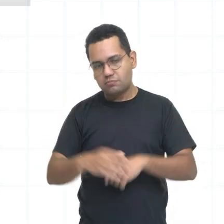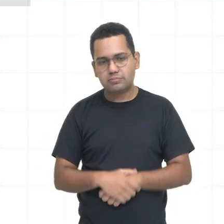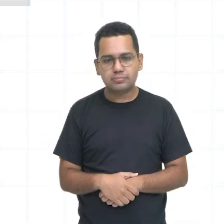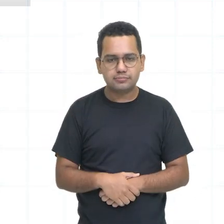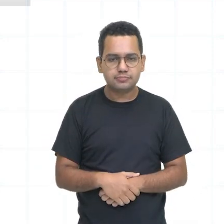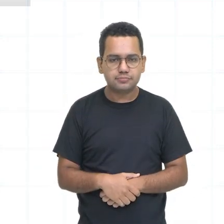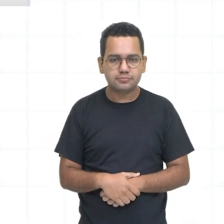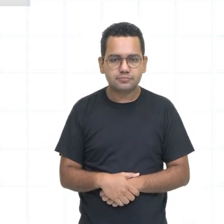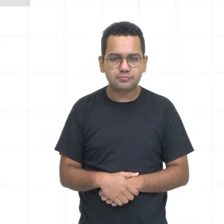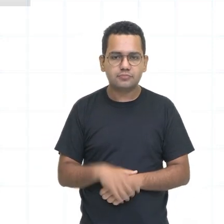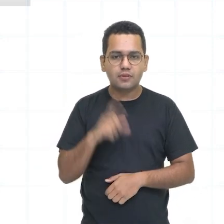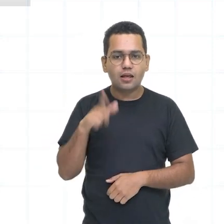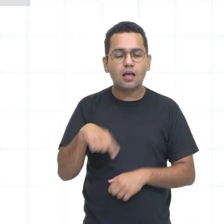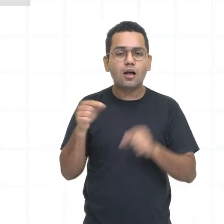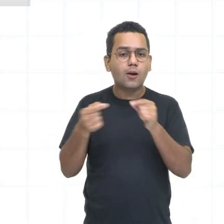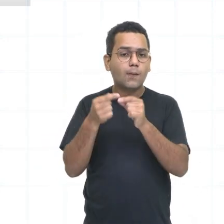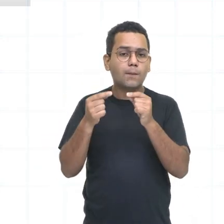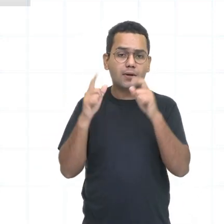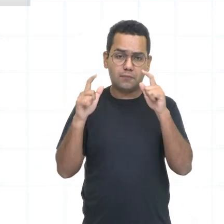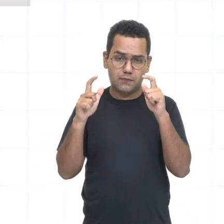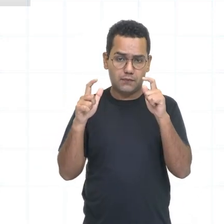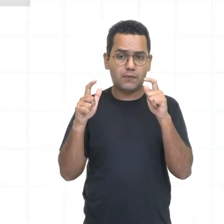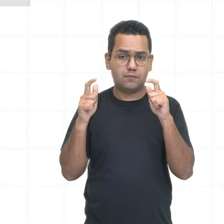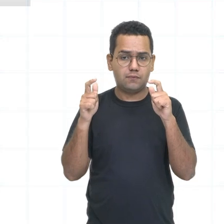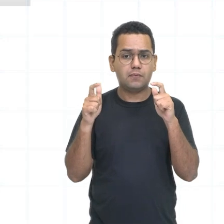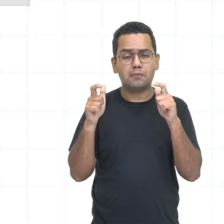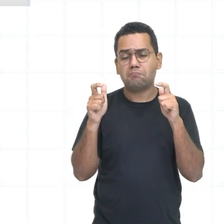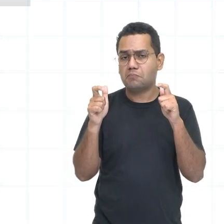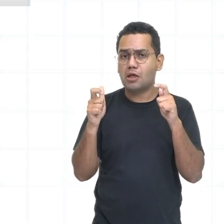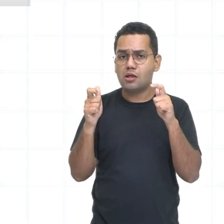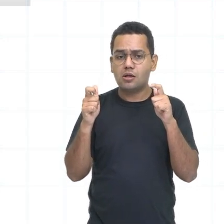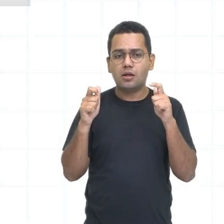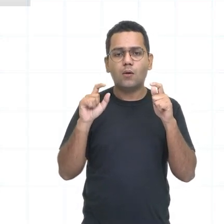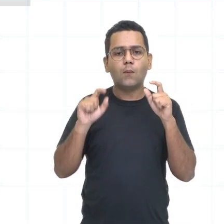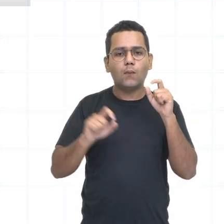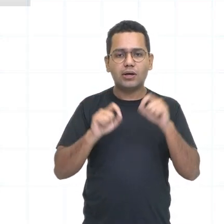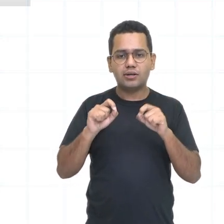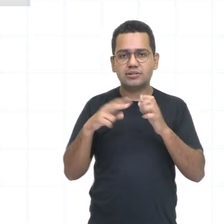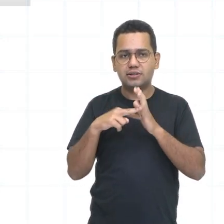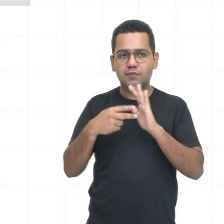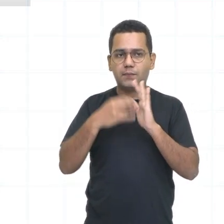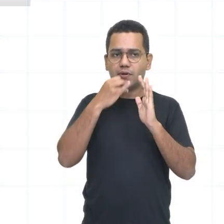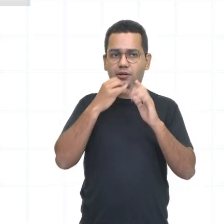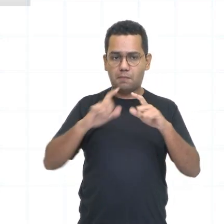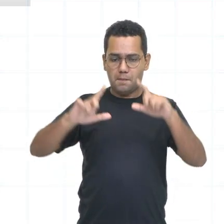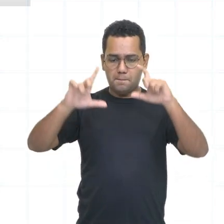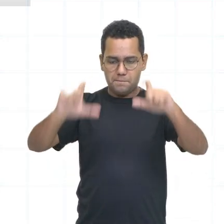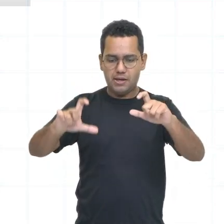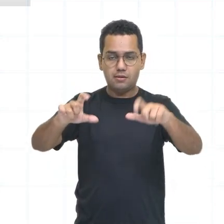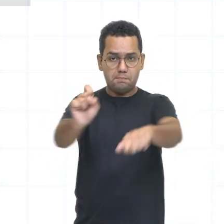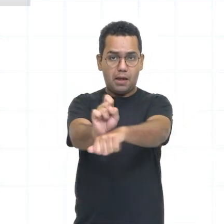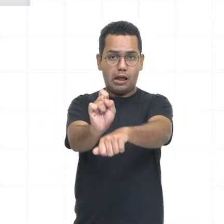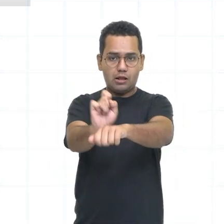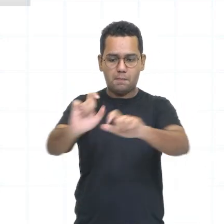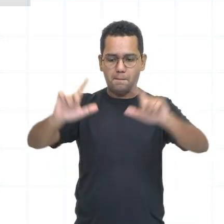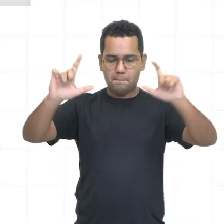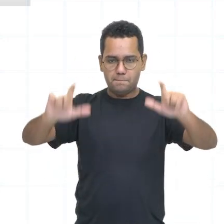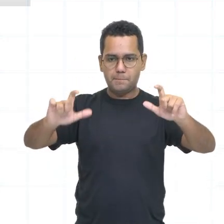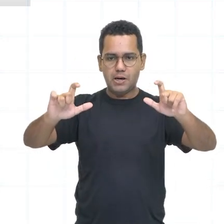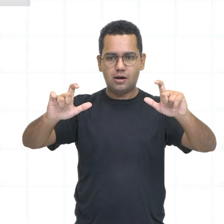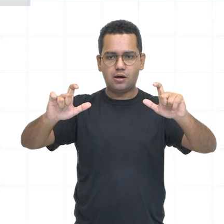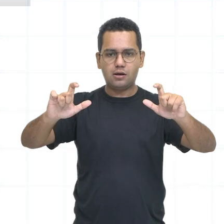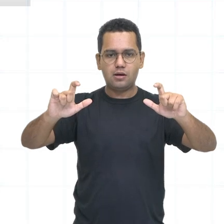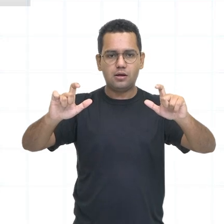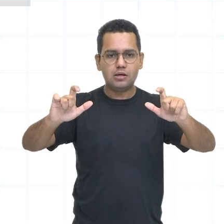pode existir sem a fotografia. A cena deve ser congelada na foto e fielmente transposta para o meio